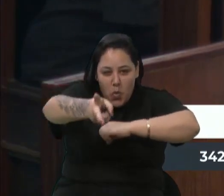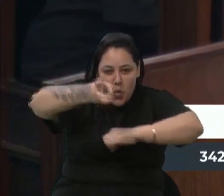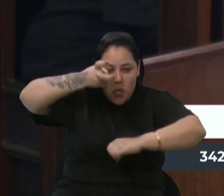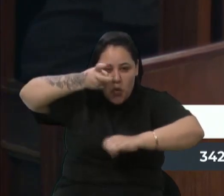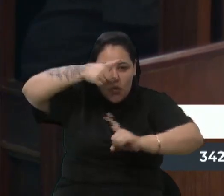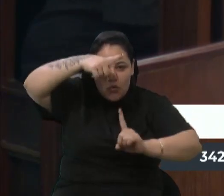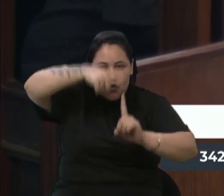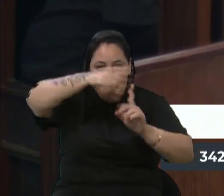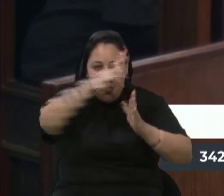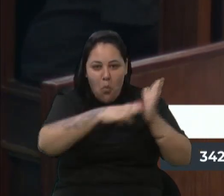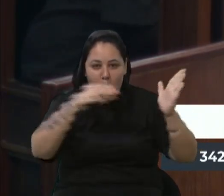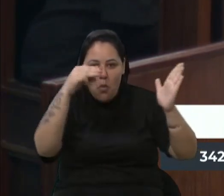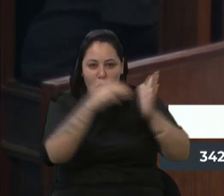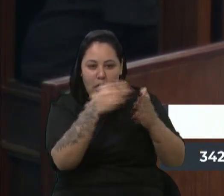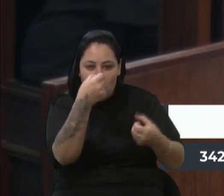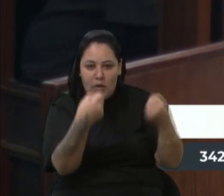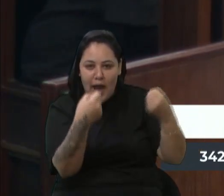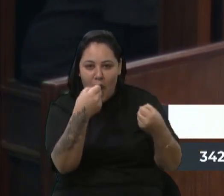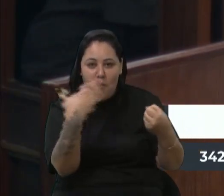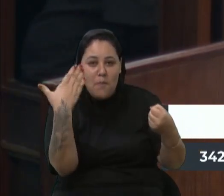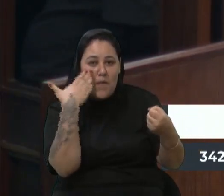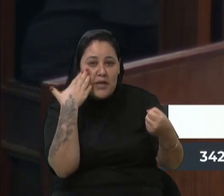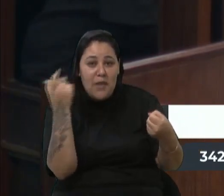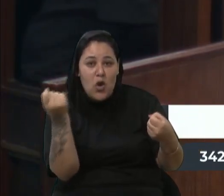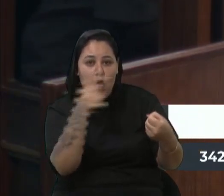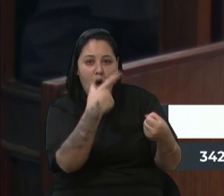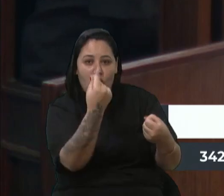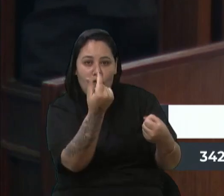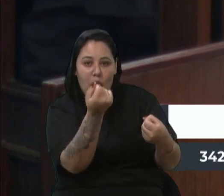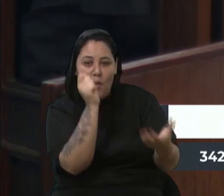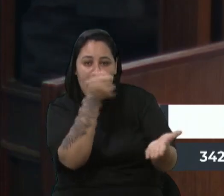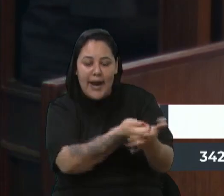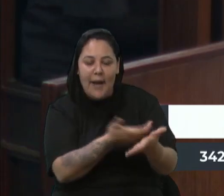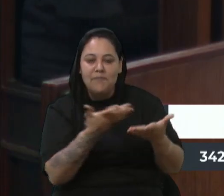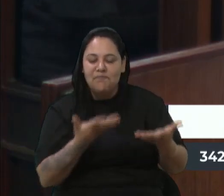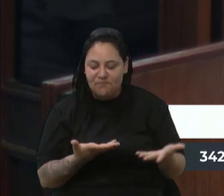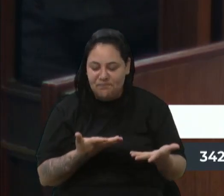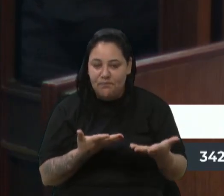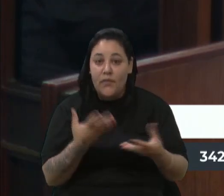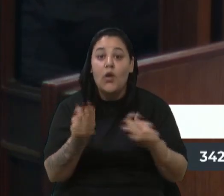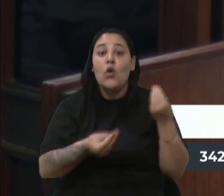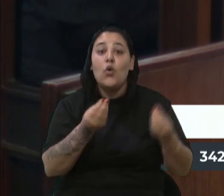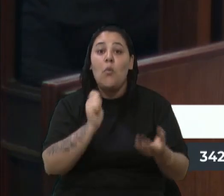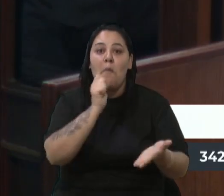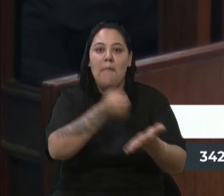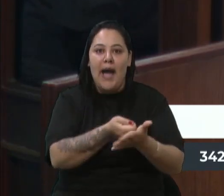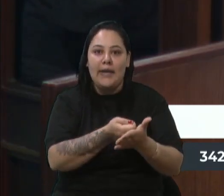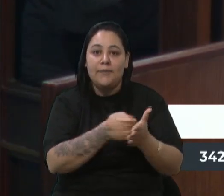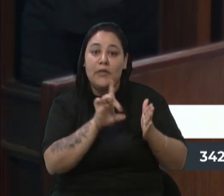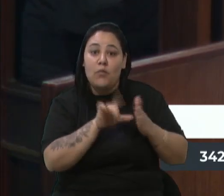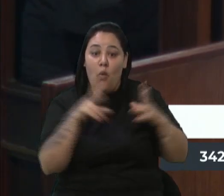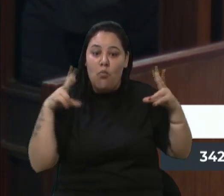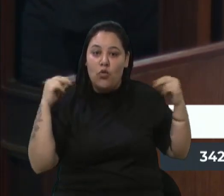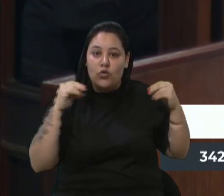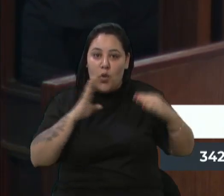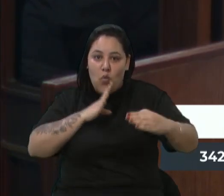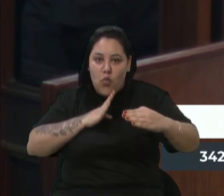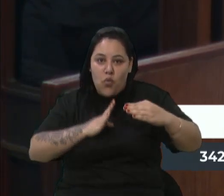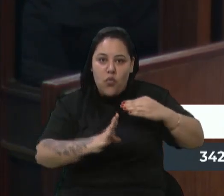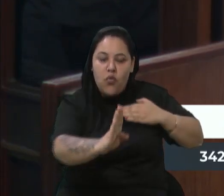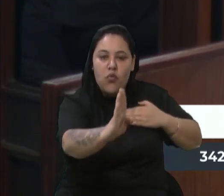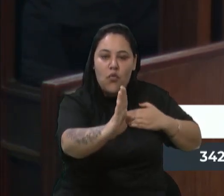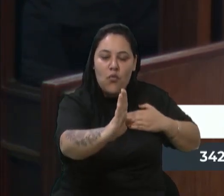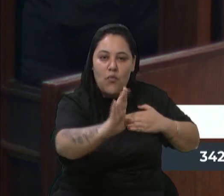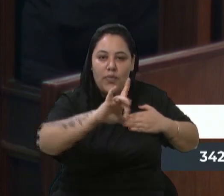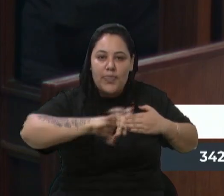definir a tarifa atual. Como pagar esta tarifa? Uma vez que o motorista passar por um pórtico de cobrança gerada, e haverá um prazo